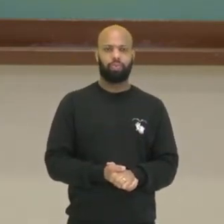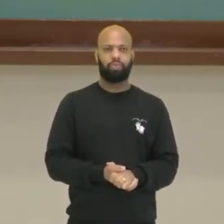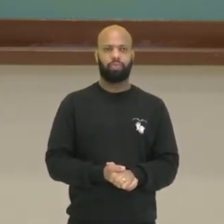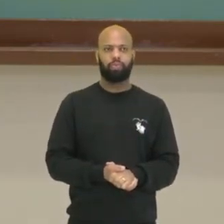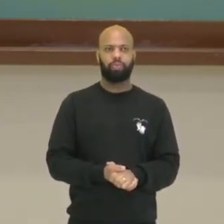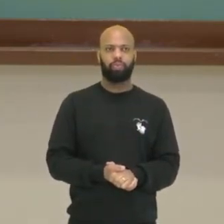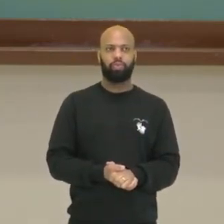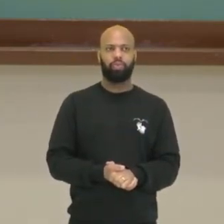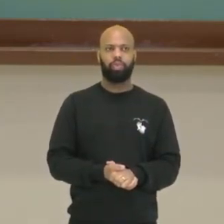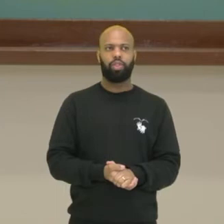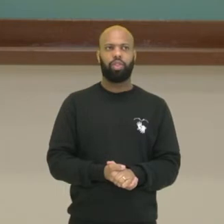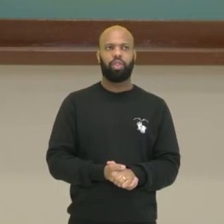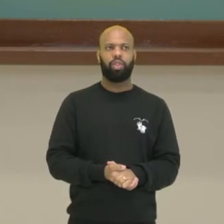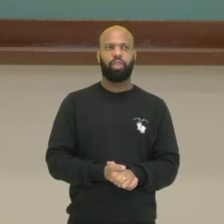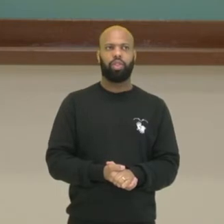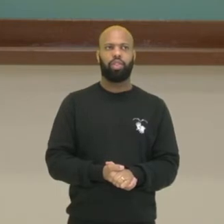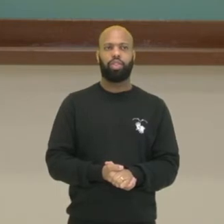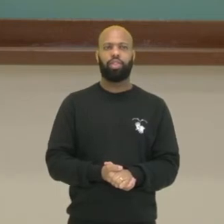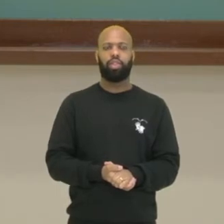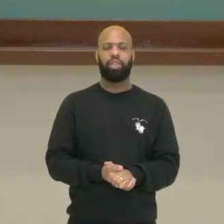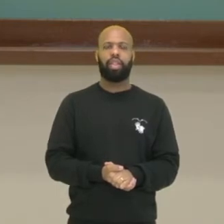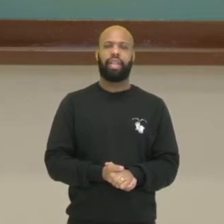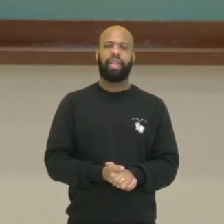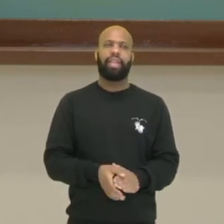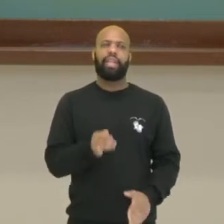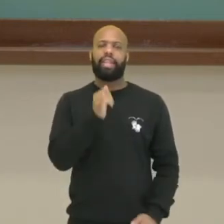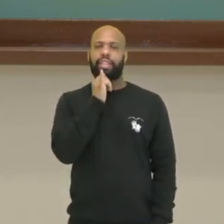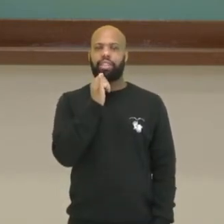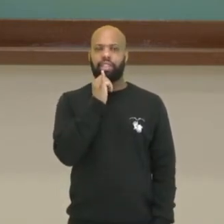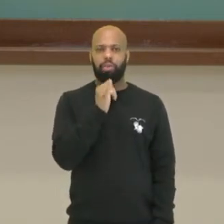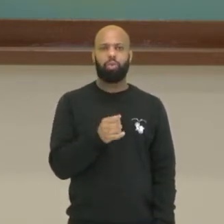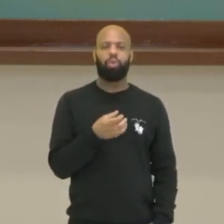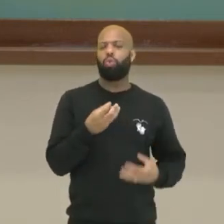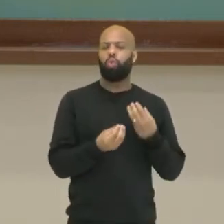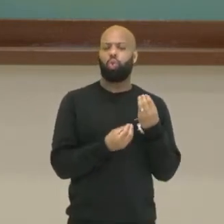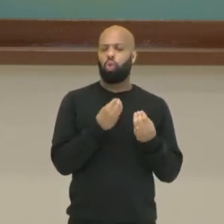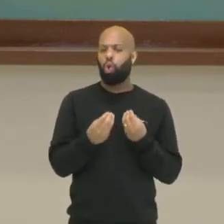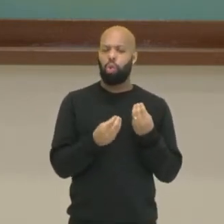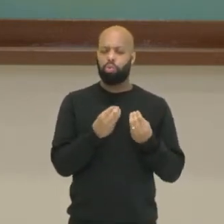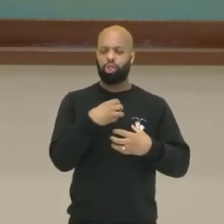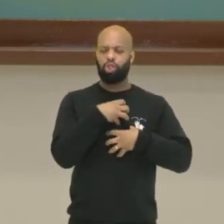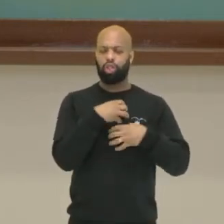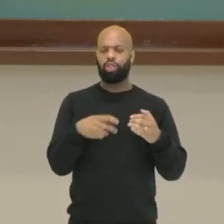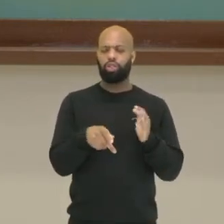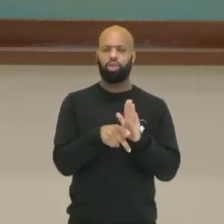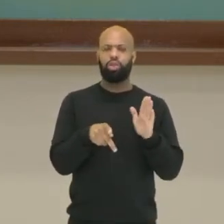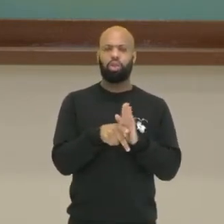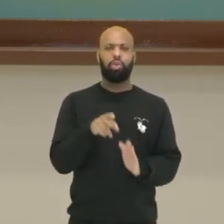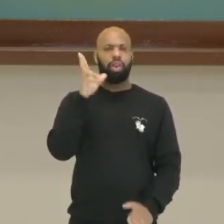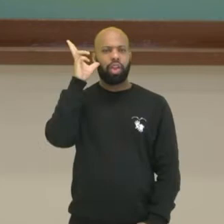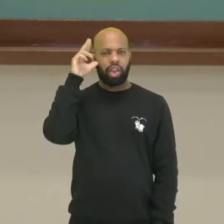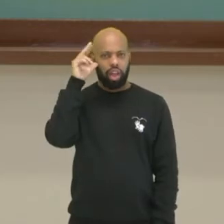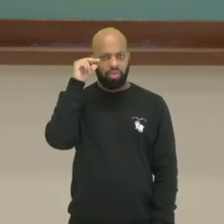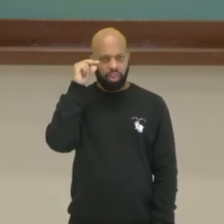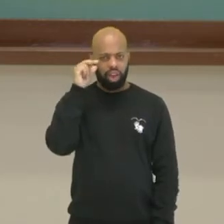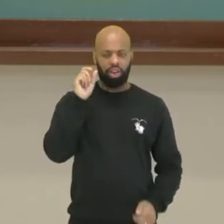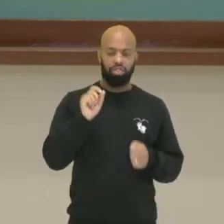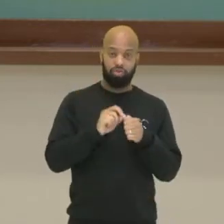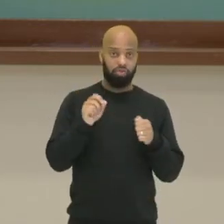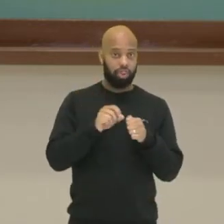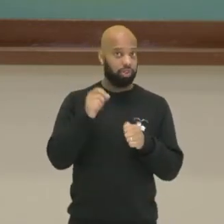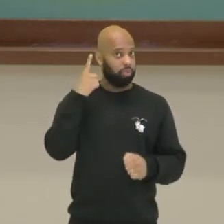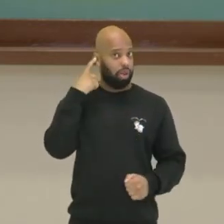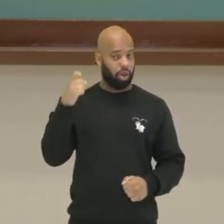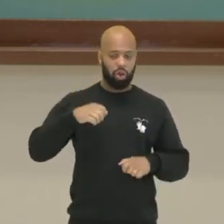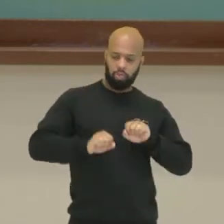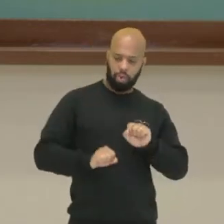Então, eu quero lá um som de cavalo, eu posso usar como recurso a sonoplastia. Eu quero o som de um